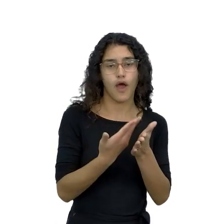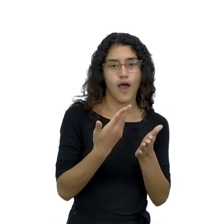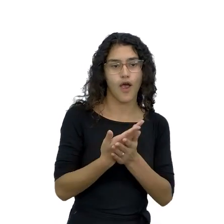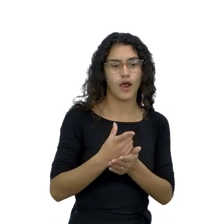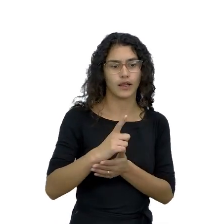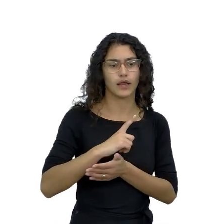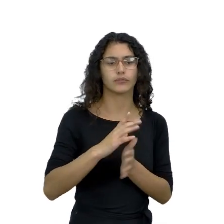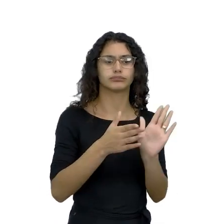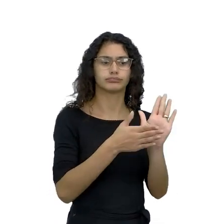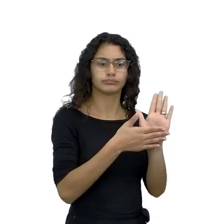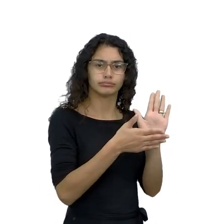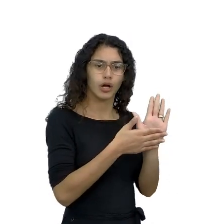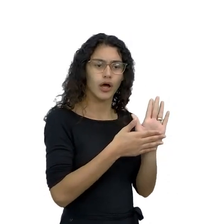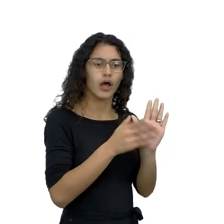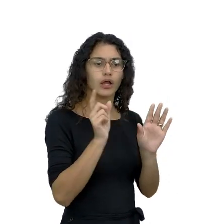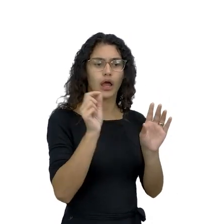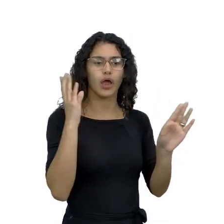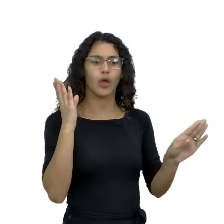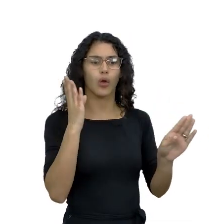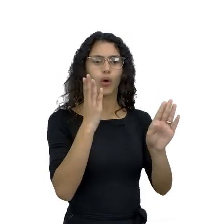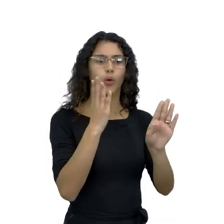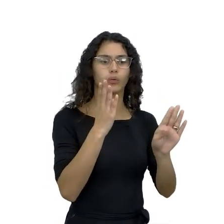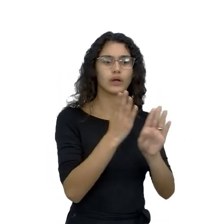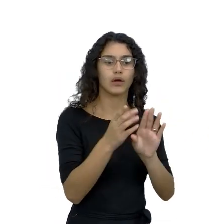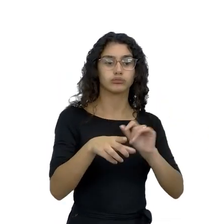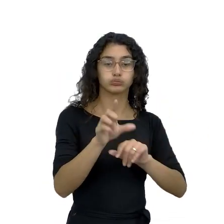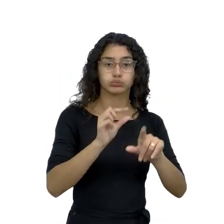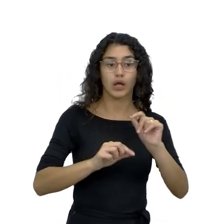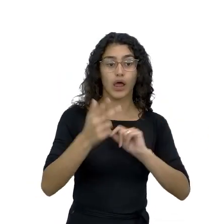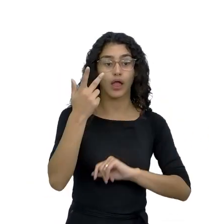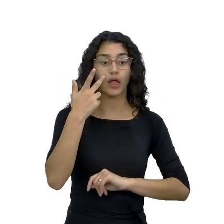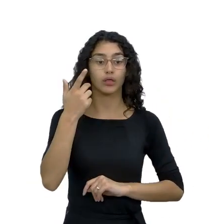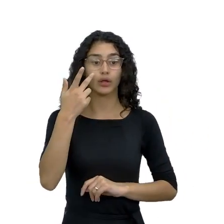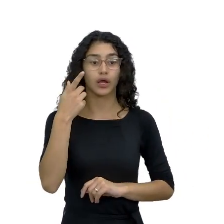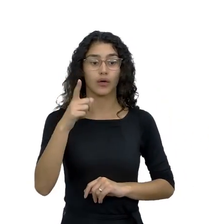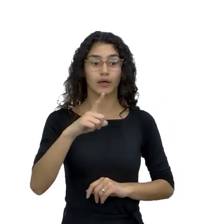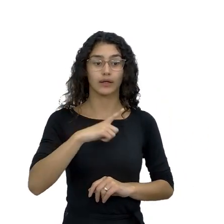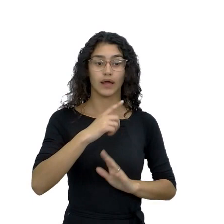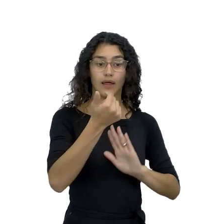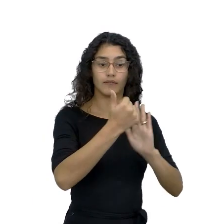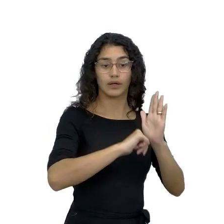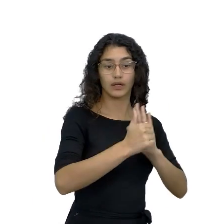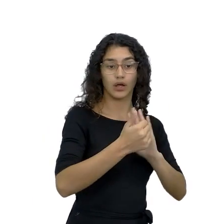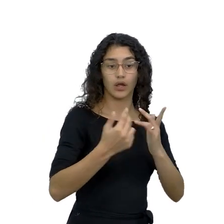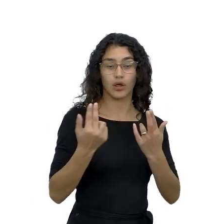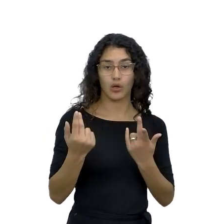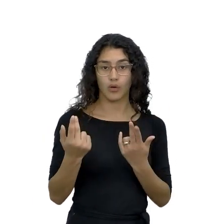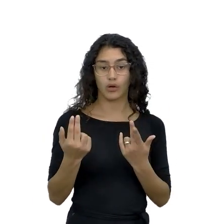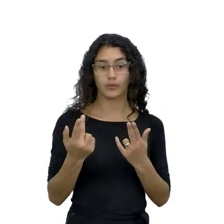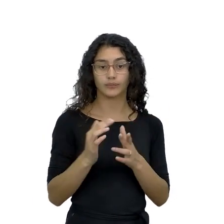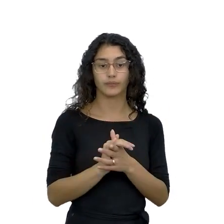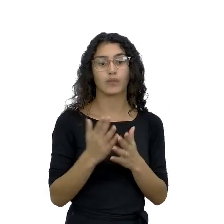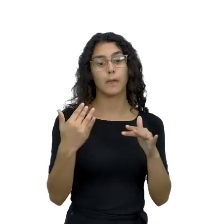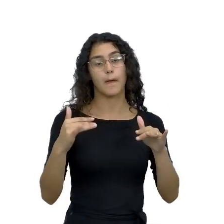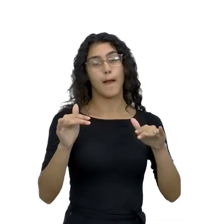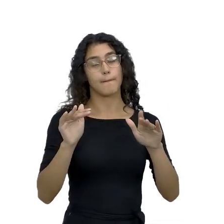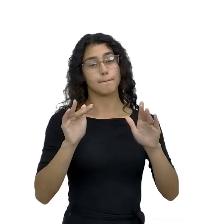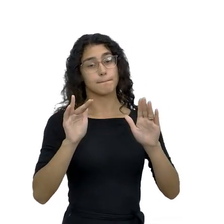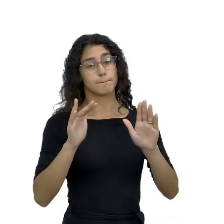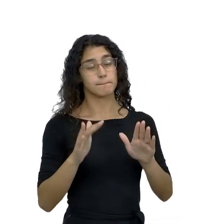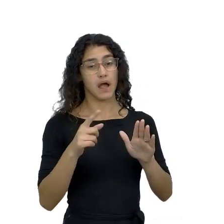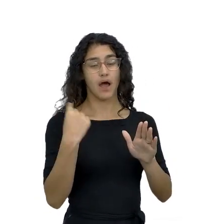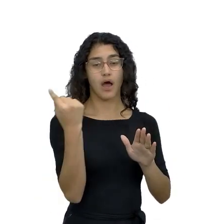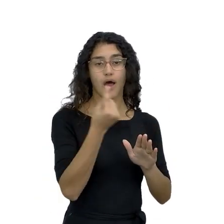tem a proposta de identificar a atuação da seleção natural na variação de uma mesma espécie. Mas